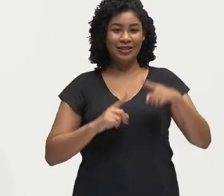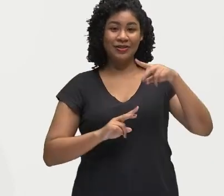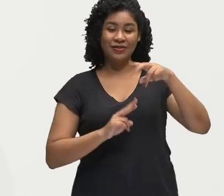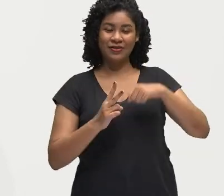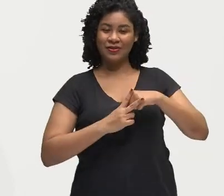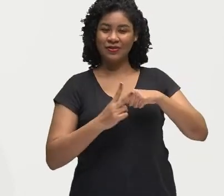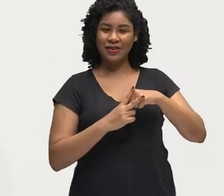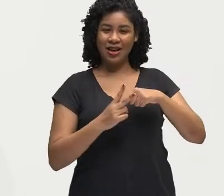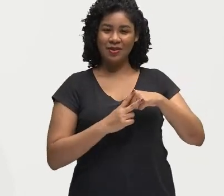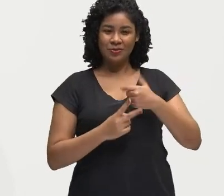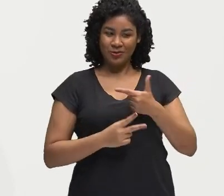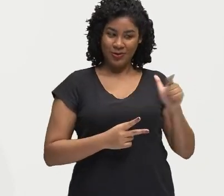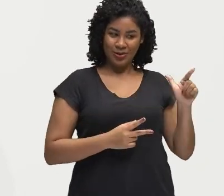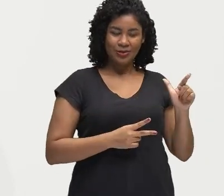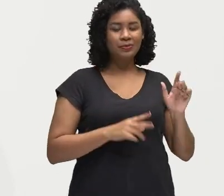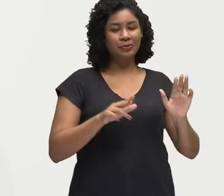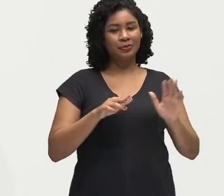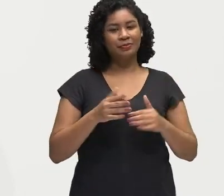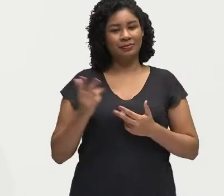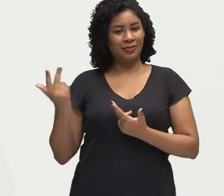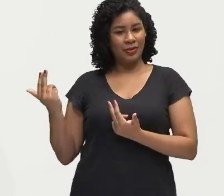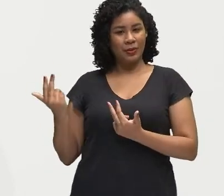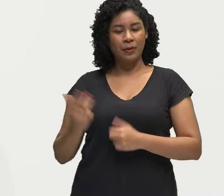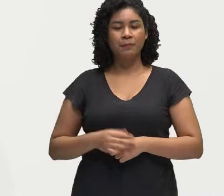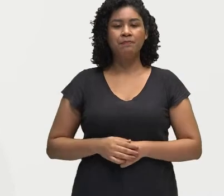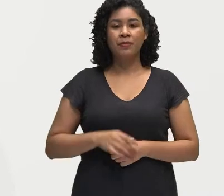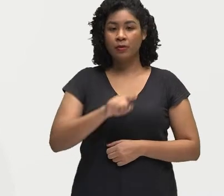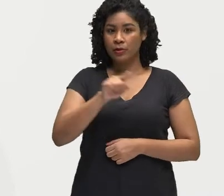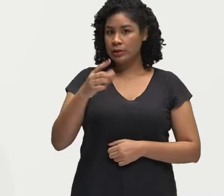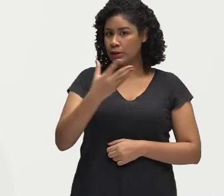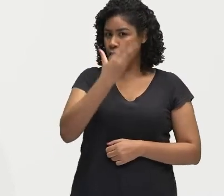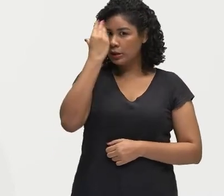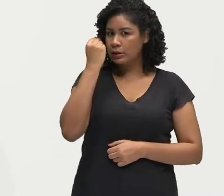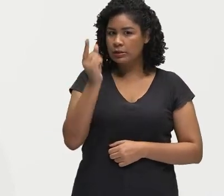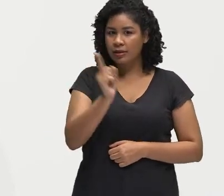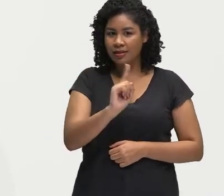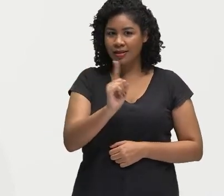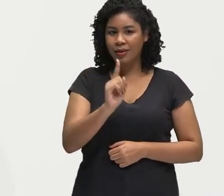gente não esquecer, vamos ver a nossa informação aí.